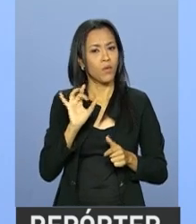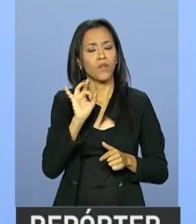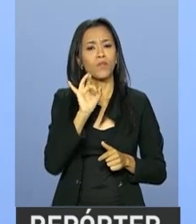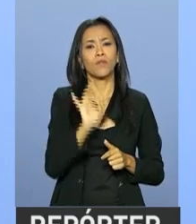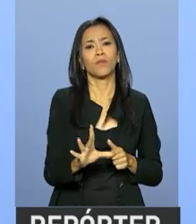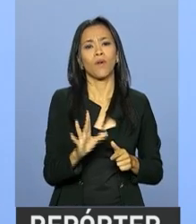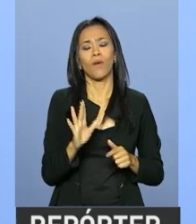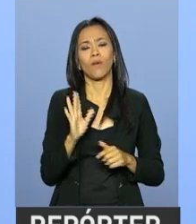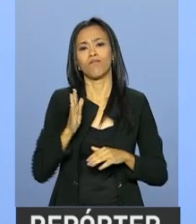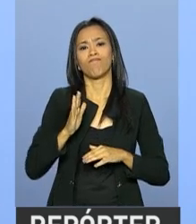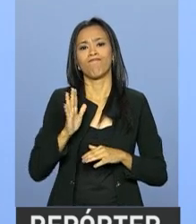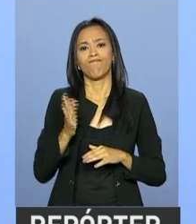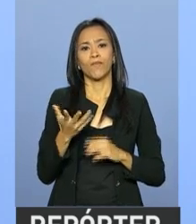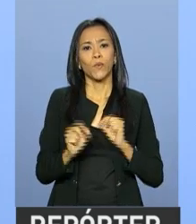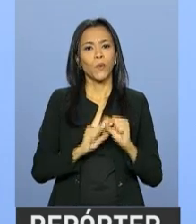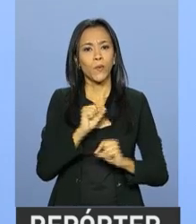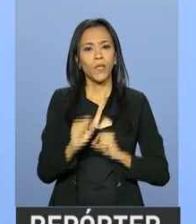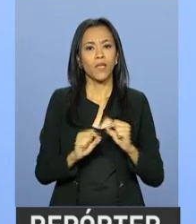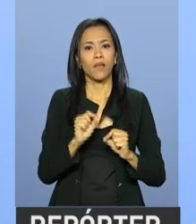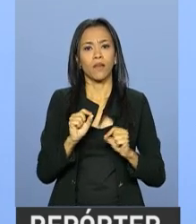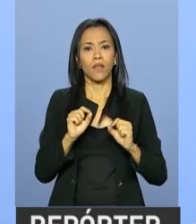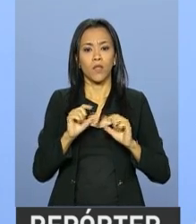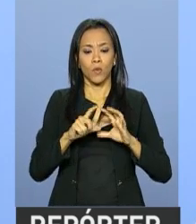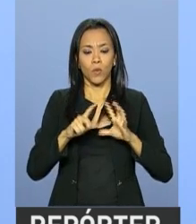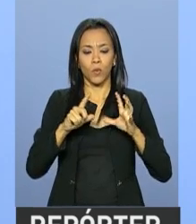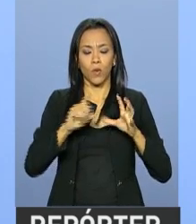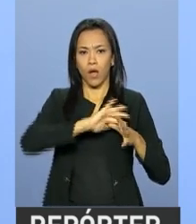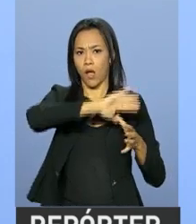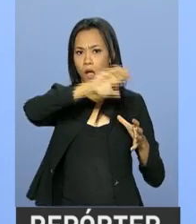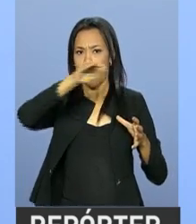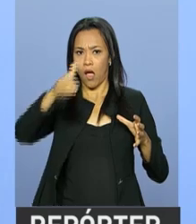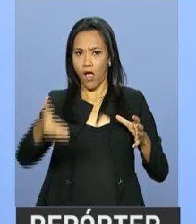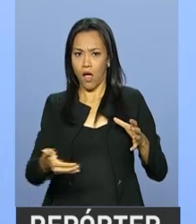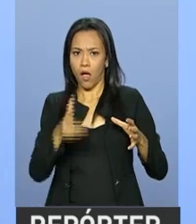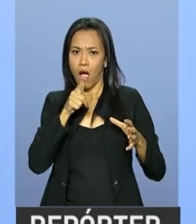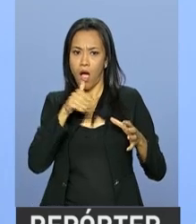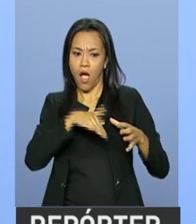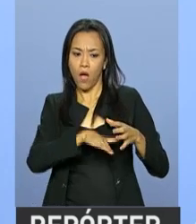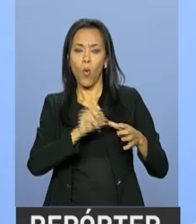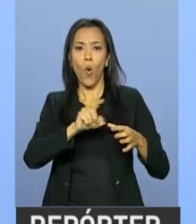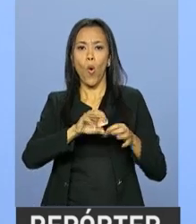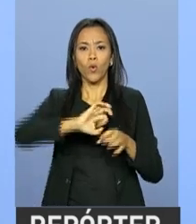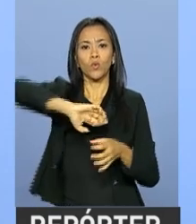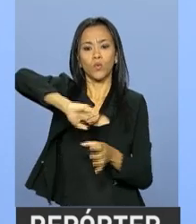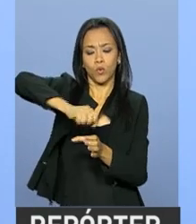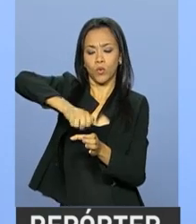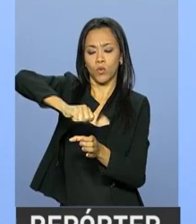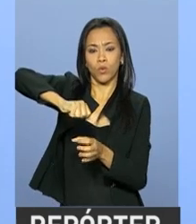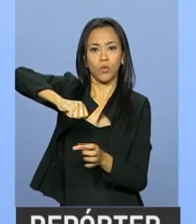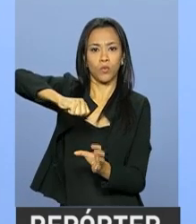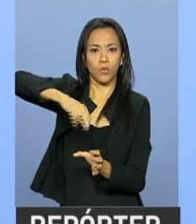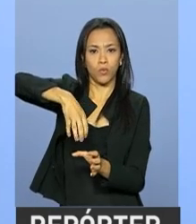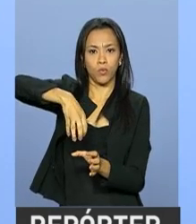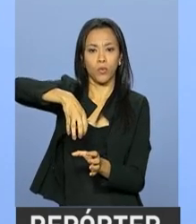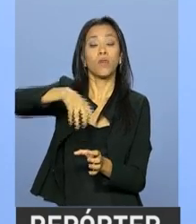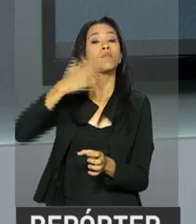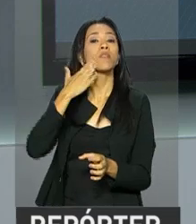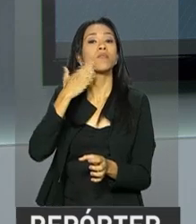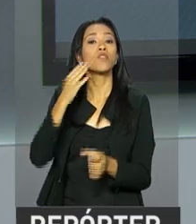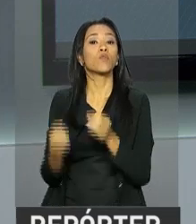apenas entre o reservatório E a torneira precisamos buscar a